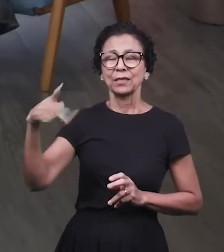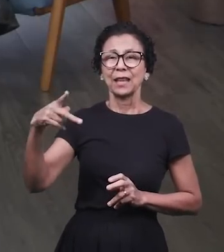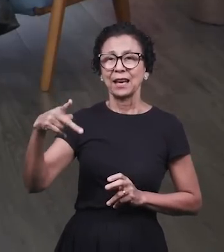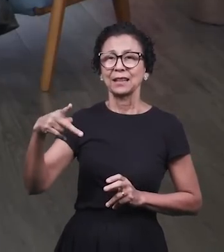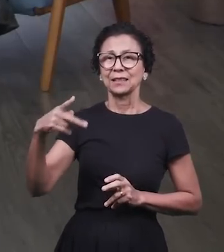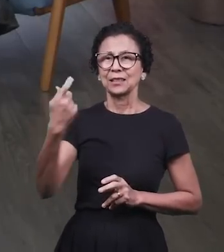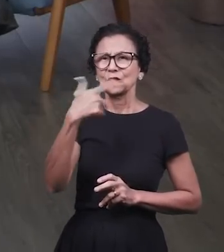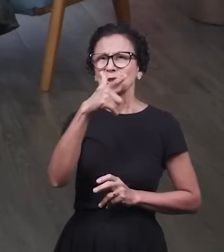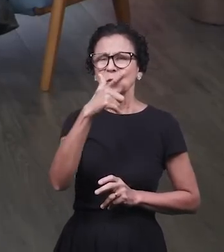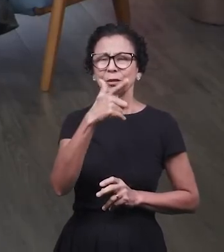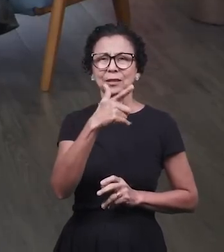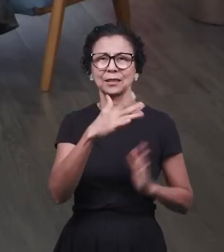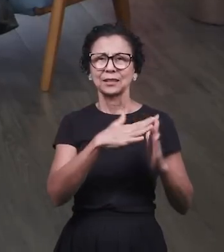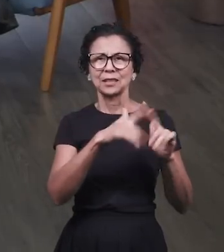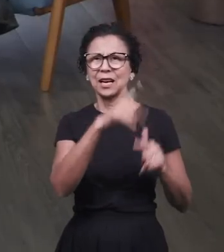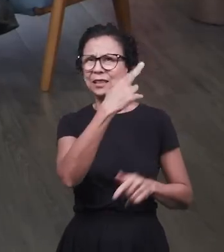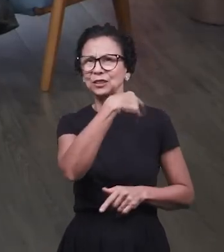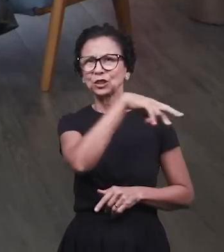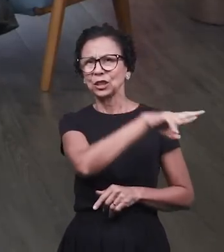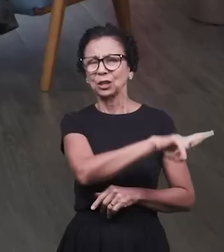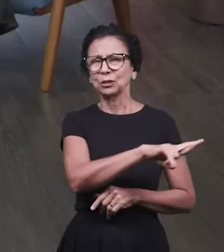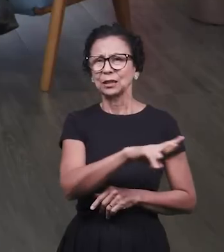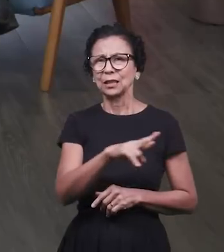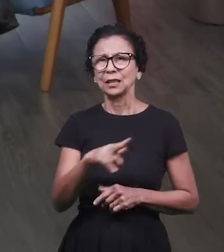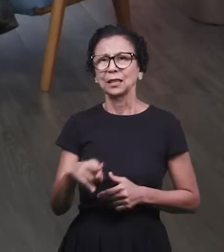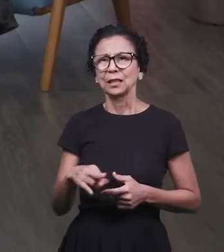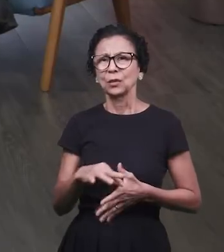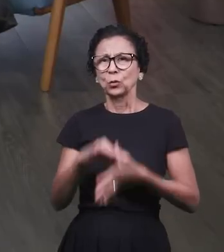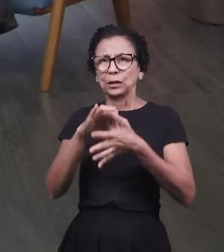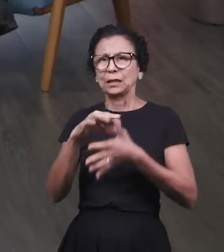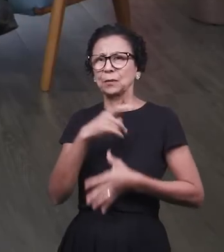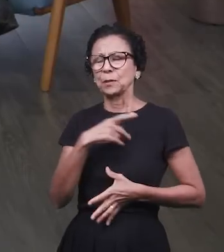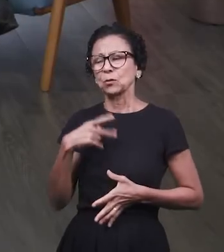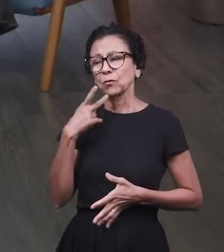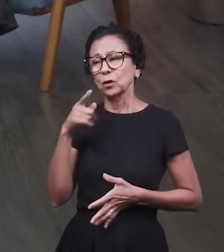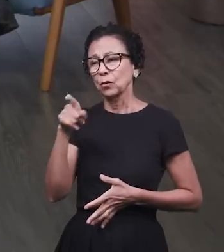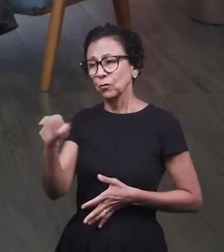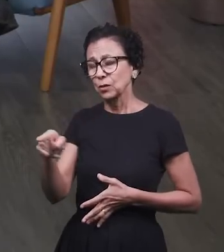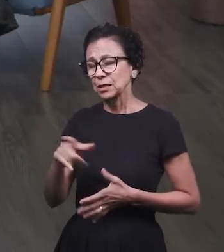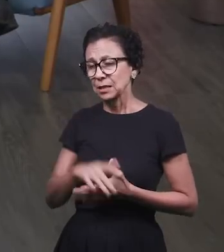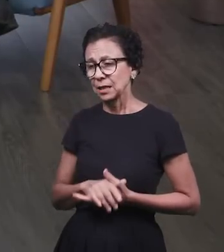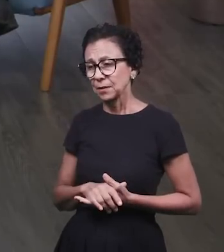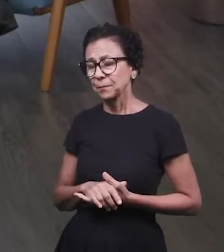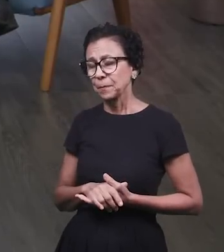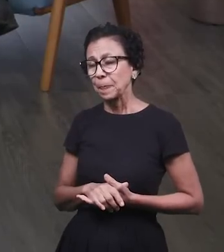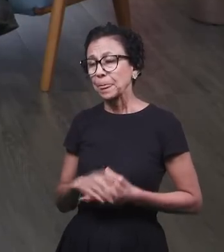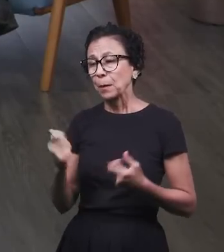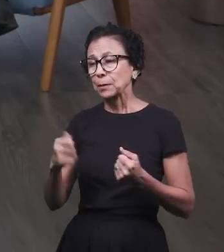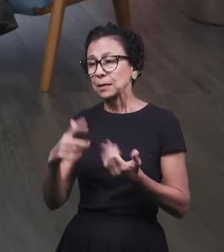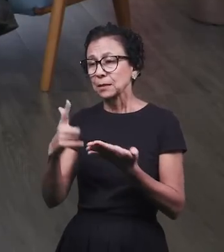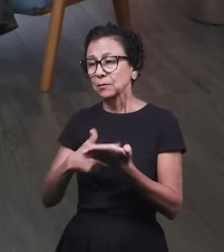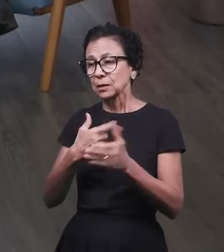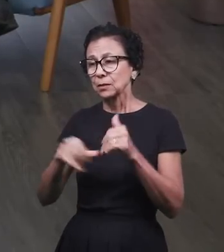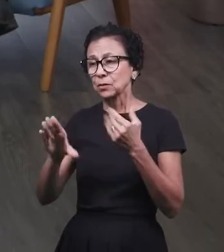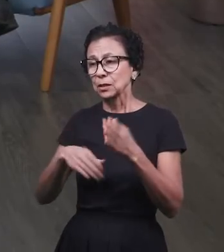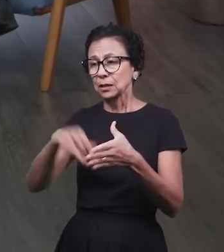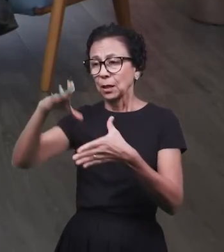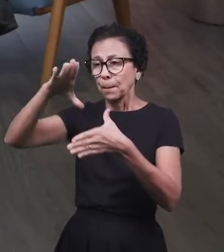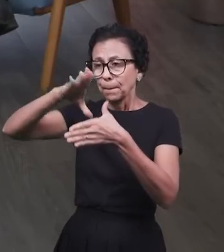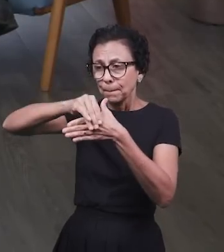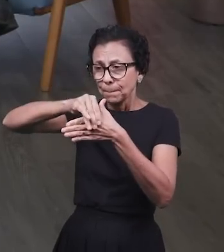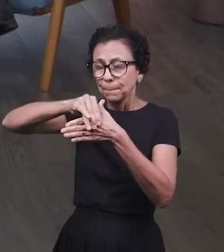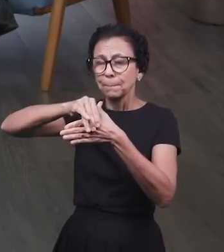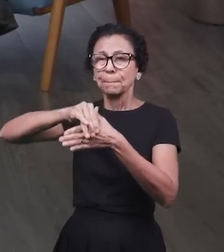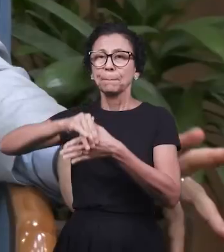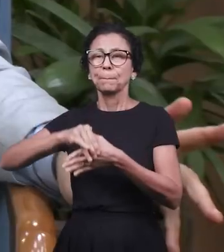dia abrindo mais. Abrindo mais. Então, há expressões em Cantares que só pelo Espírito você alcança a riqueza e